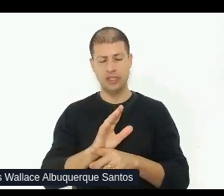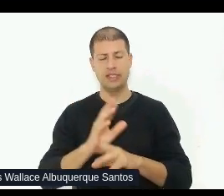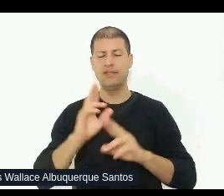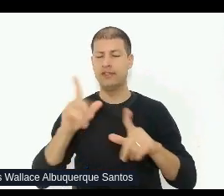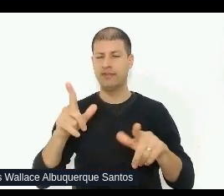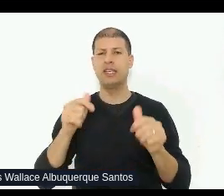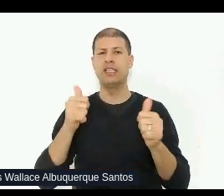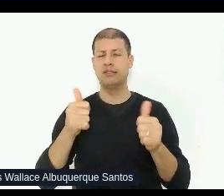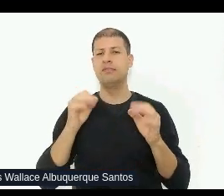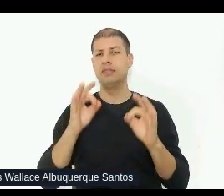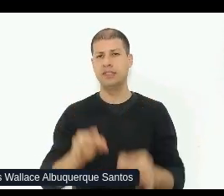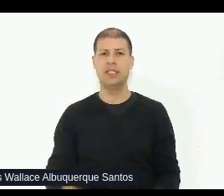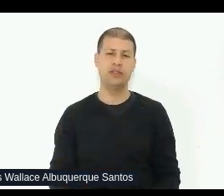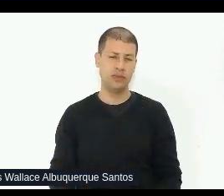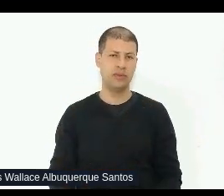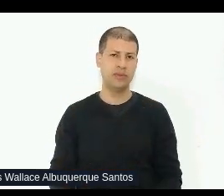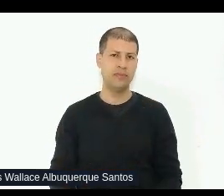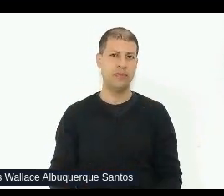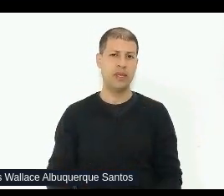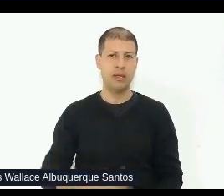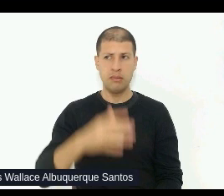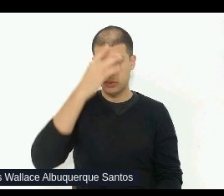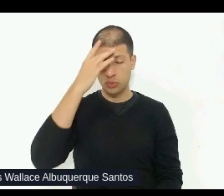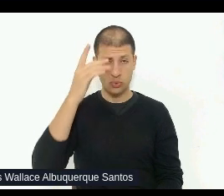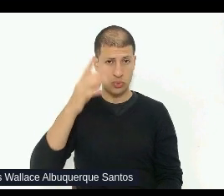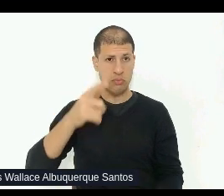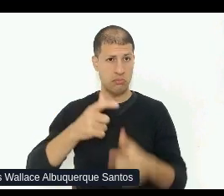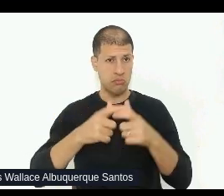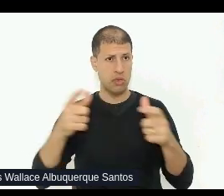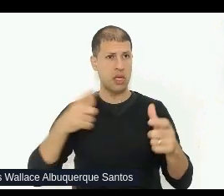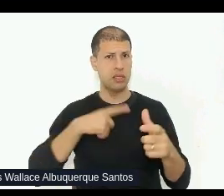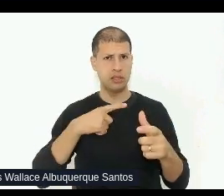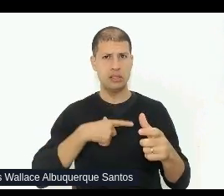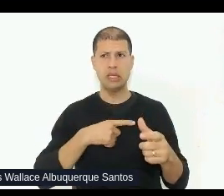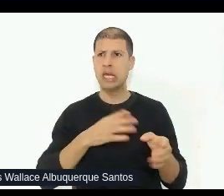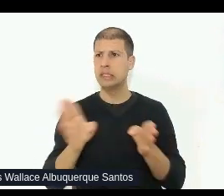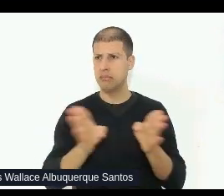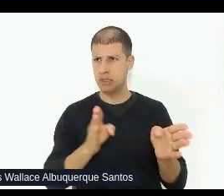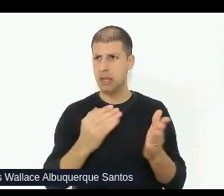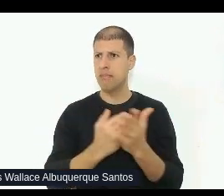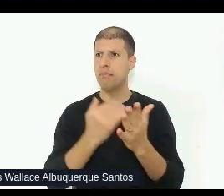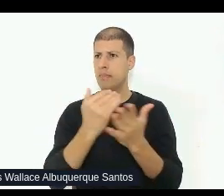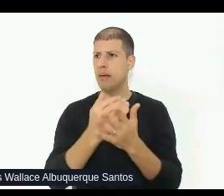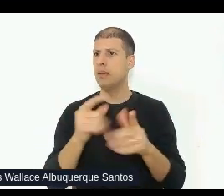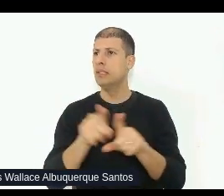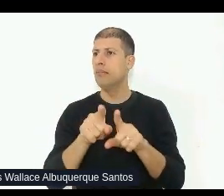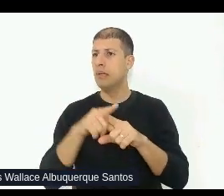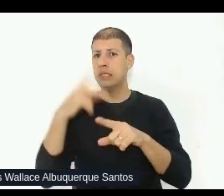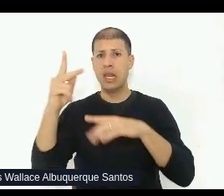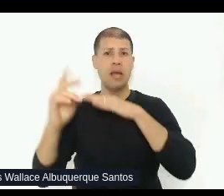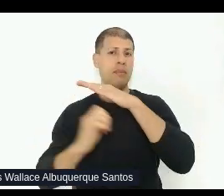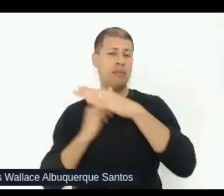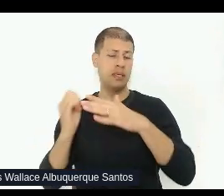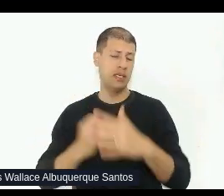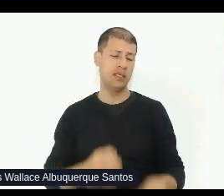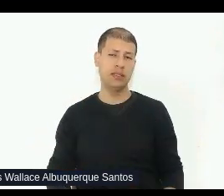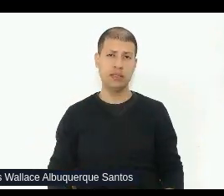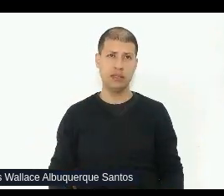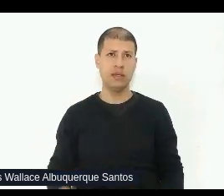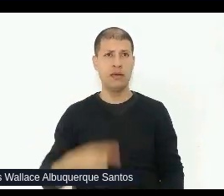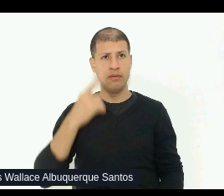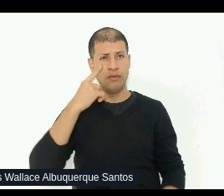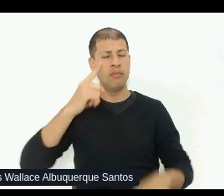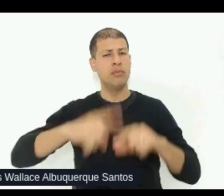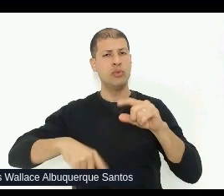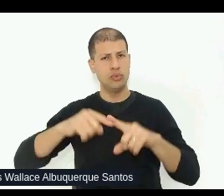Não só para as pessoas, né, terem mais produtos acessíveis, mas para a própria empresa. Ter um produto que possa ser